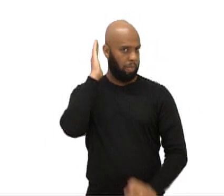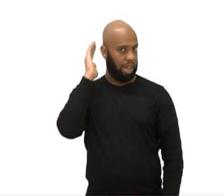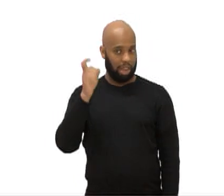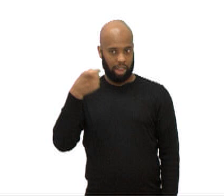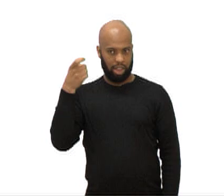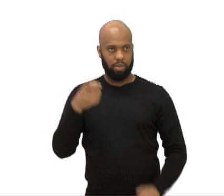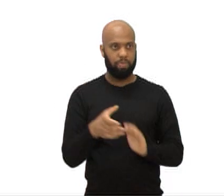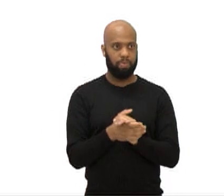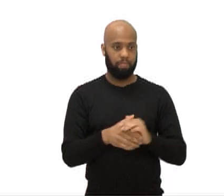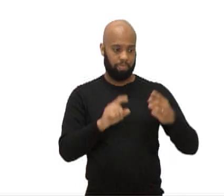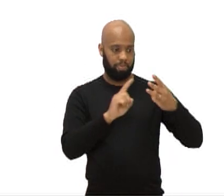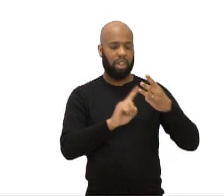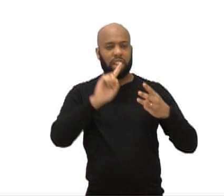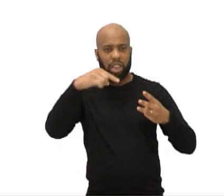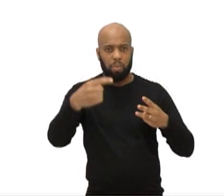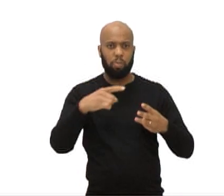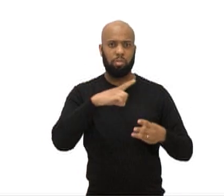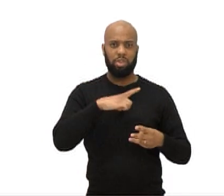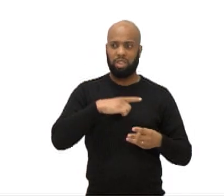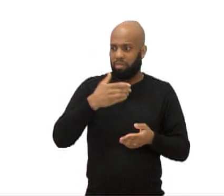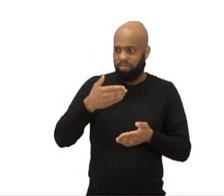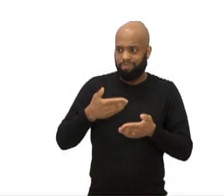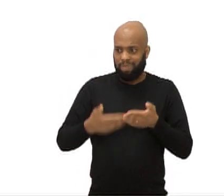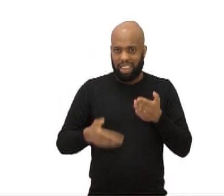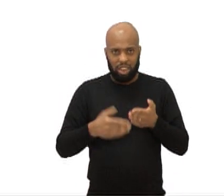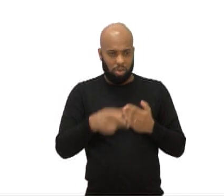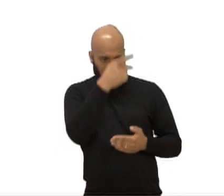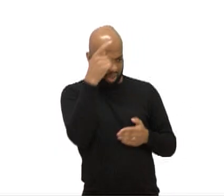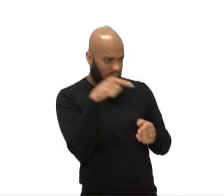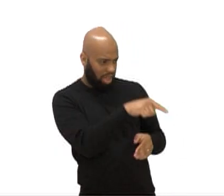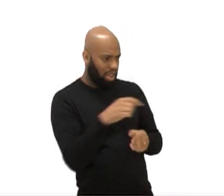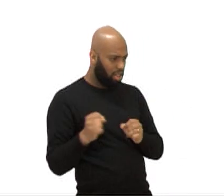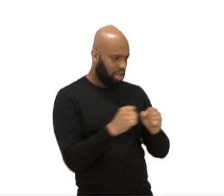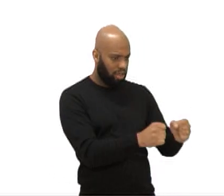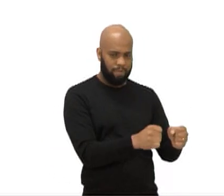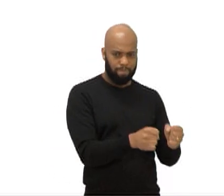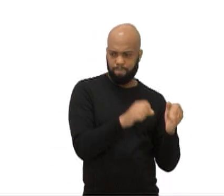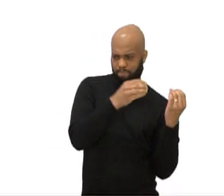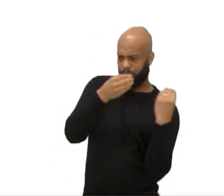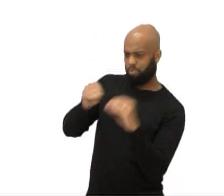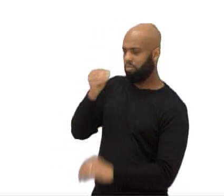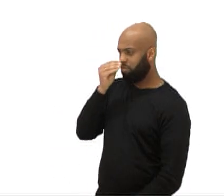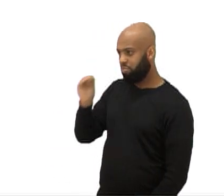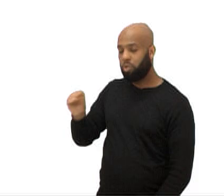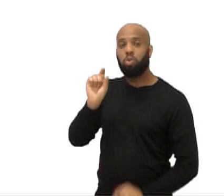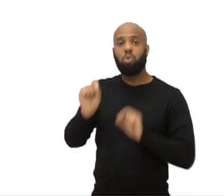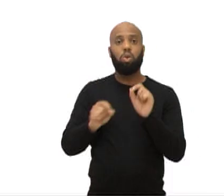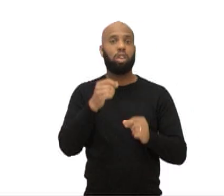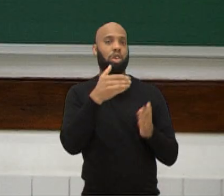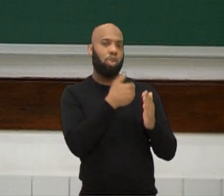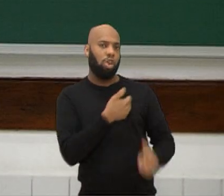traídos e da reconquista de Belém, qual foi o tipo de governo que os cabanos proclamaram?